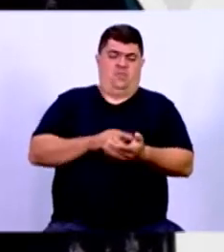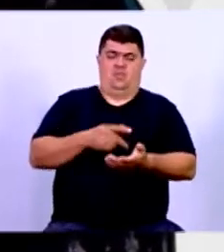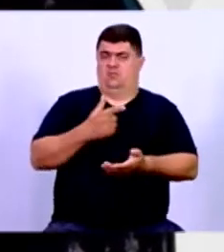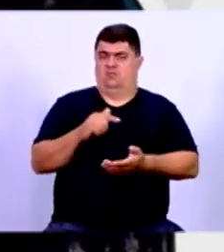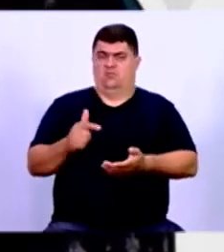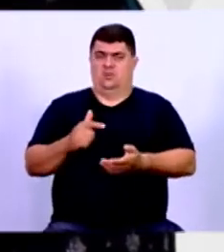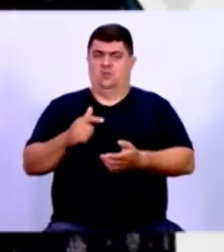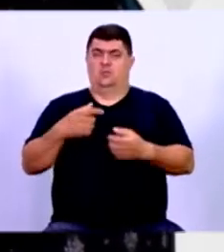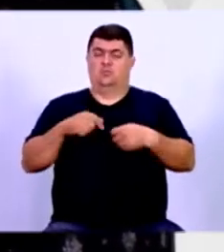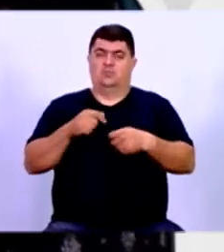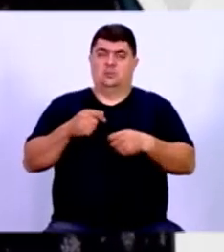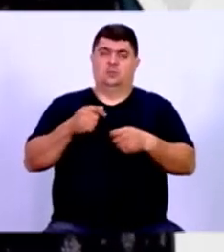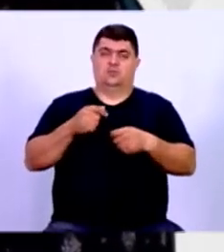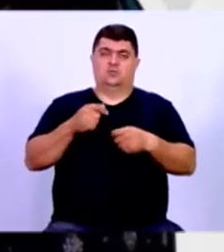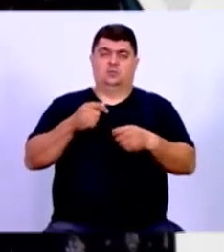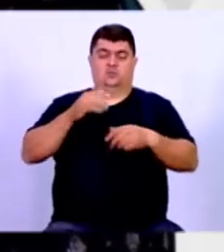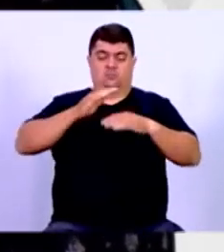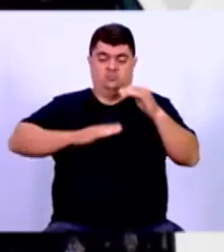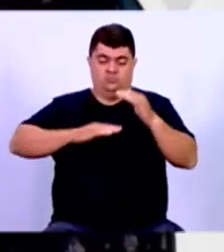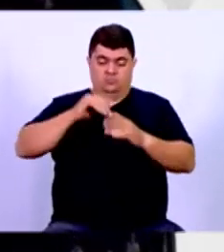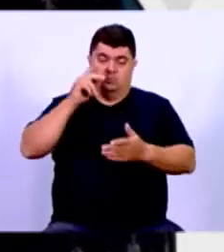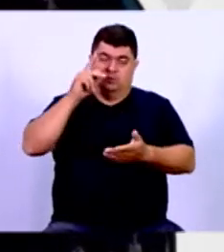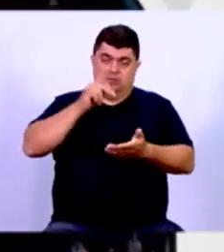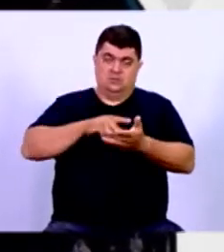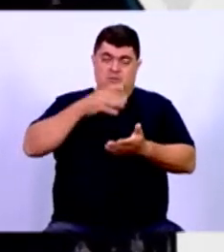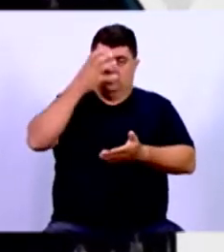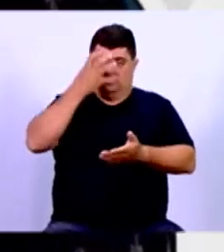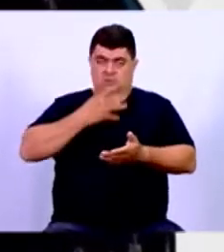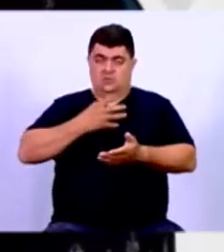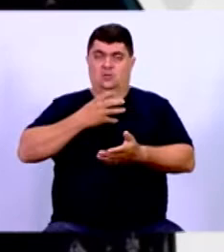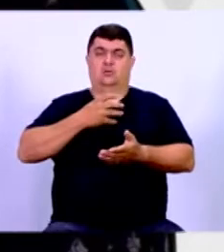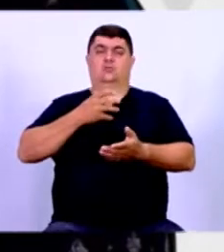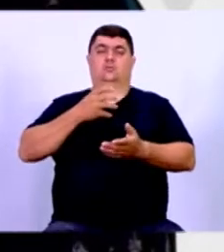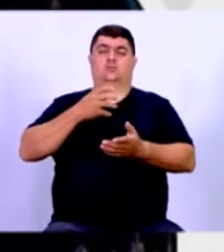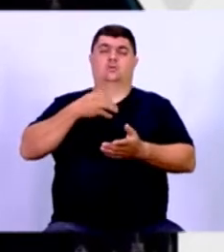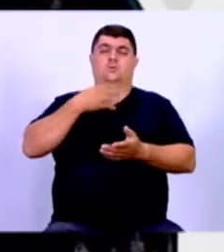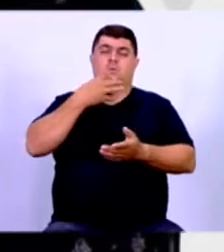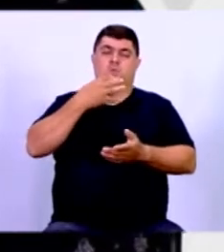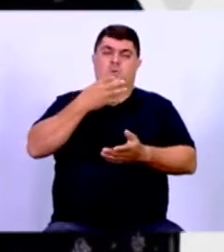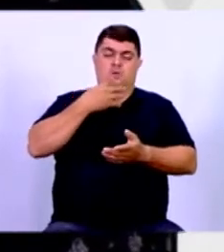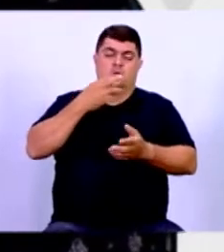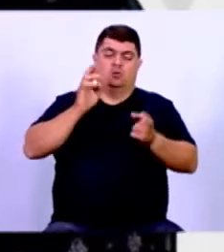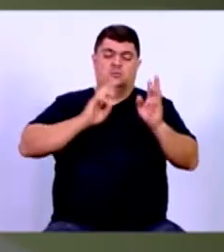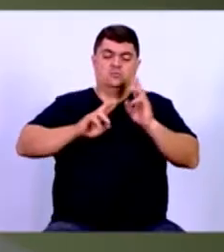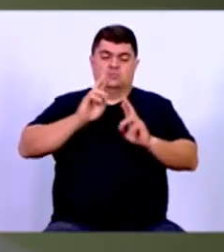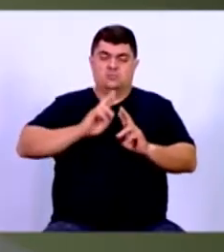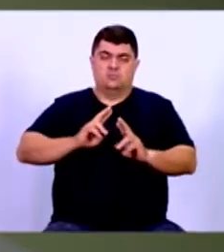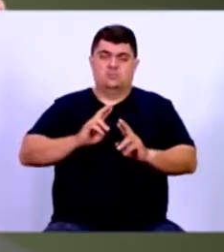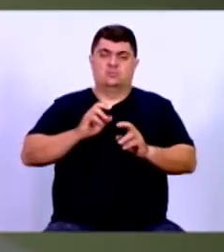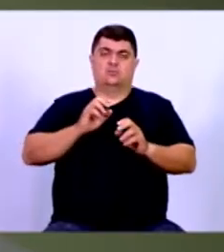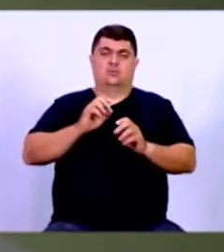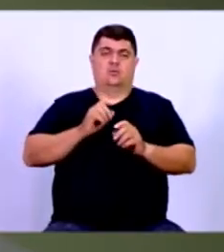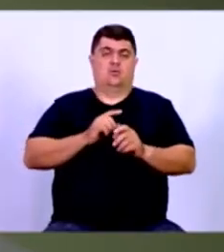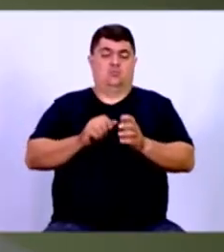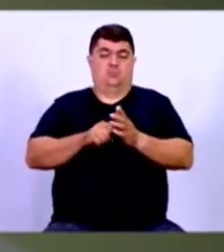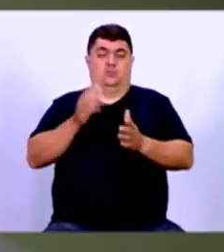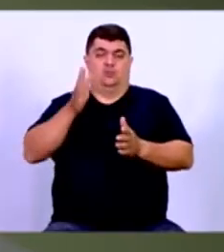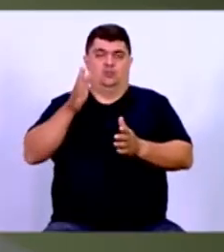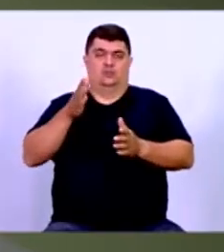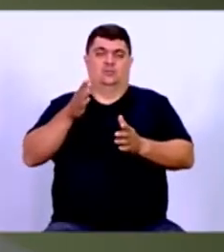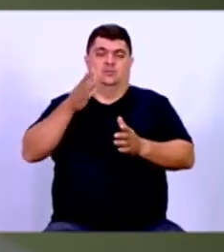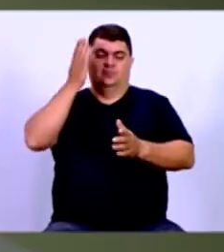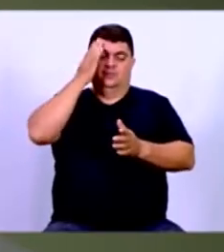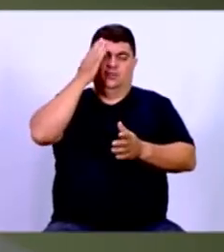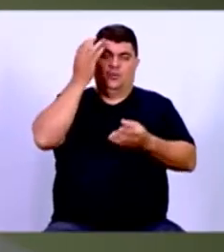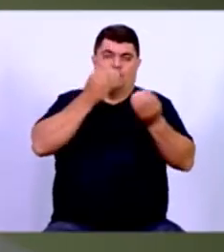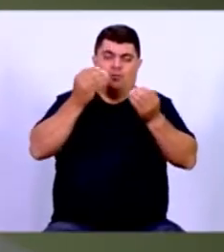ele precisa ser acompanhado através de um profissional adequado, um profissional que possa estar auxiliando. Depois de saber qual